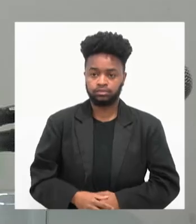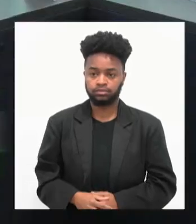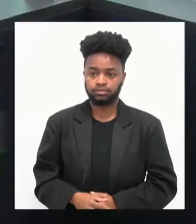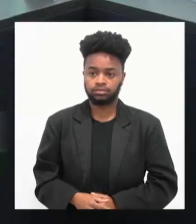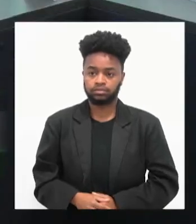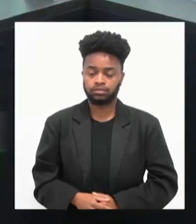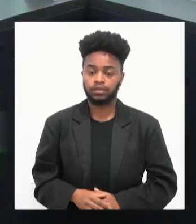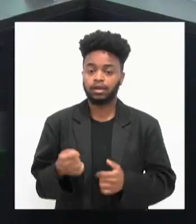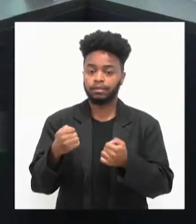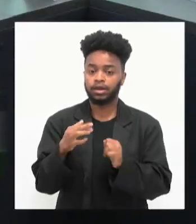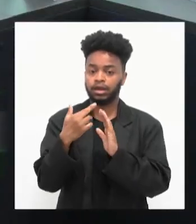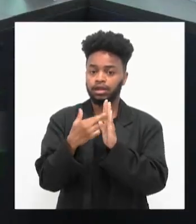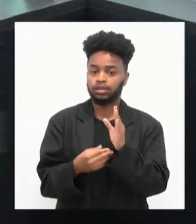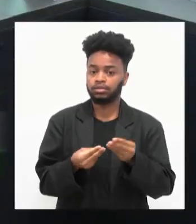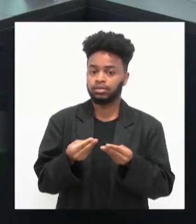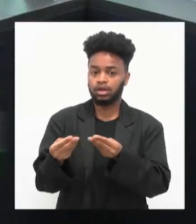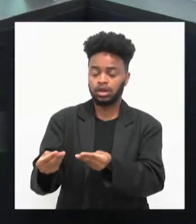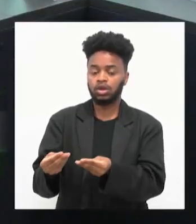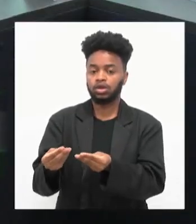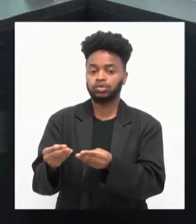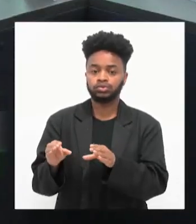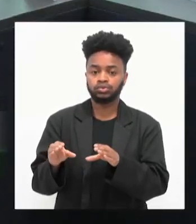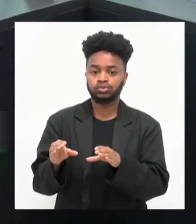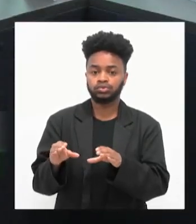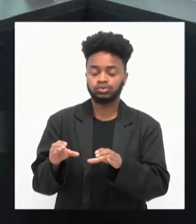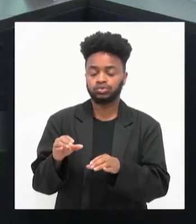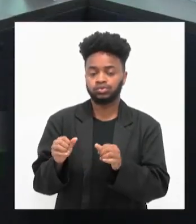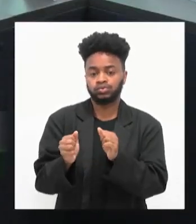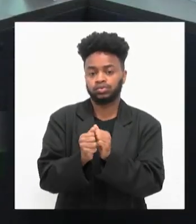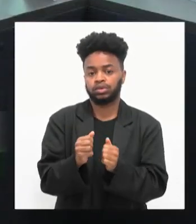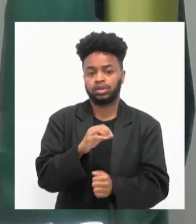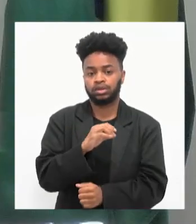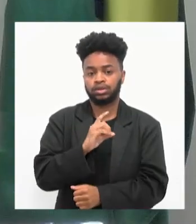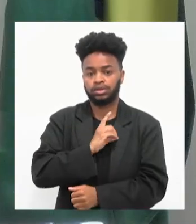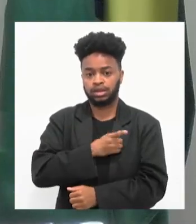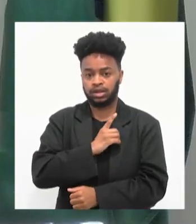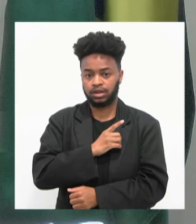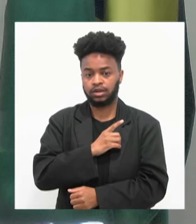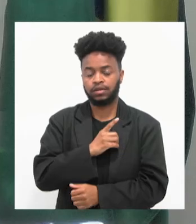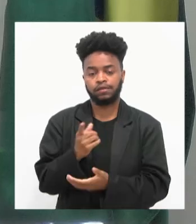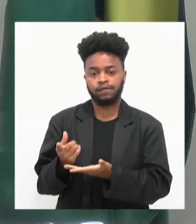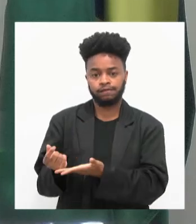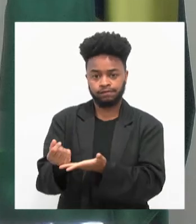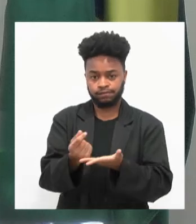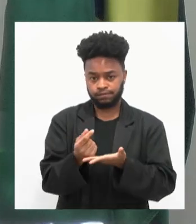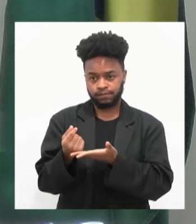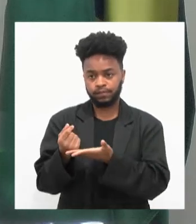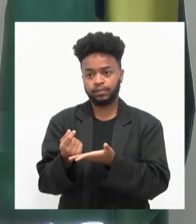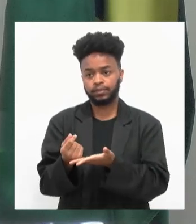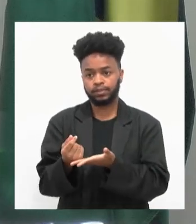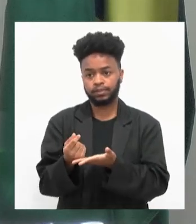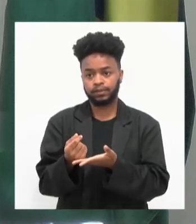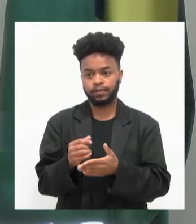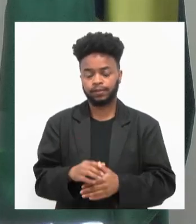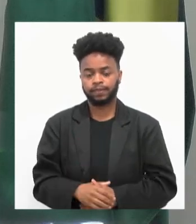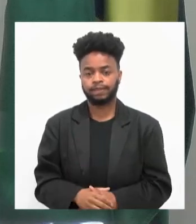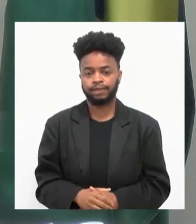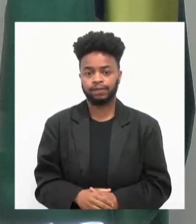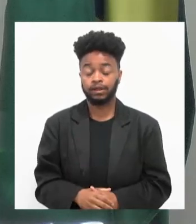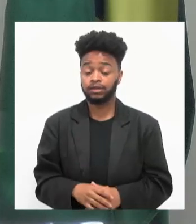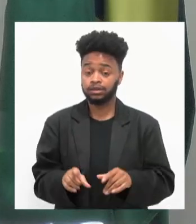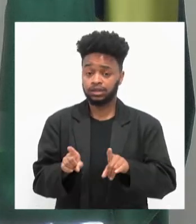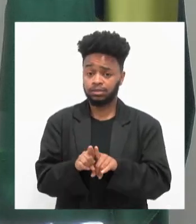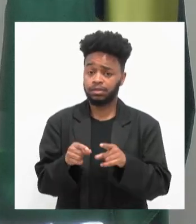esse relatório junto à Delegacia Fazendária, o deputado Rodrigo Amorim, porque existe uma sonegação Concordo com praticada. Vossa Excelência. Mas também, e aí, há de